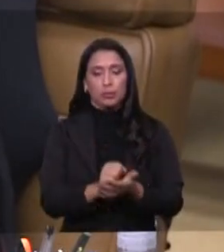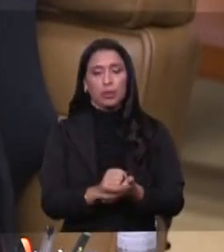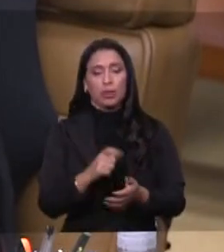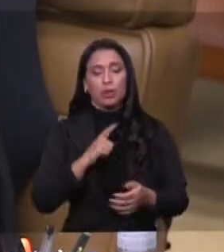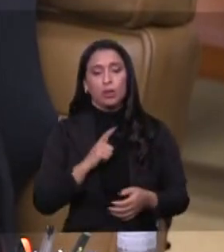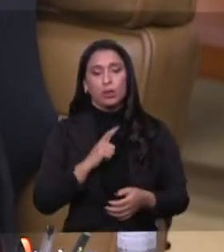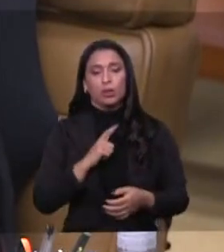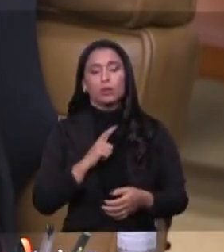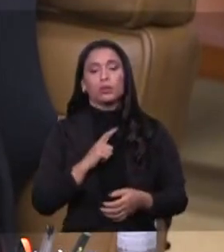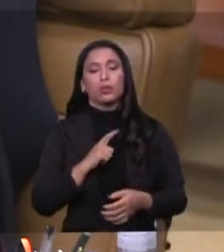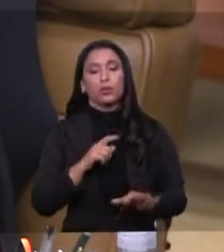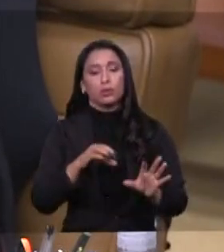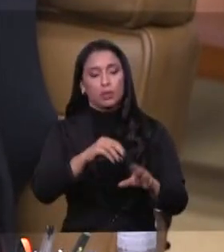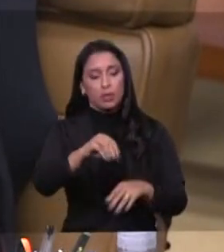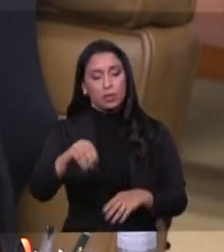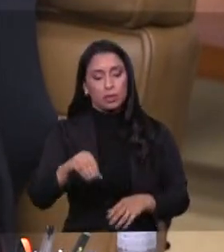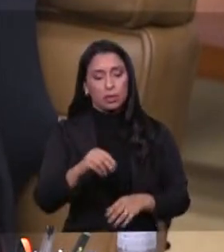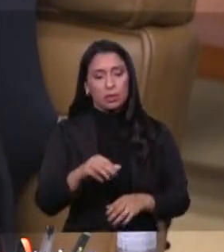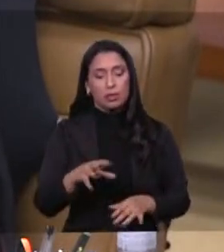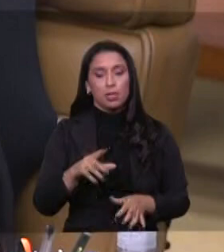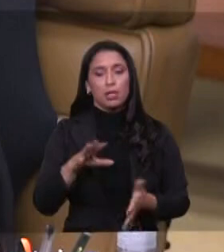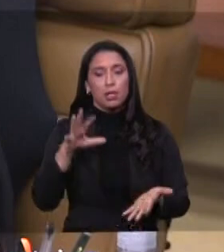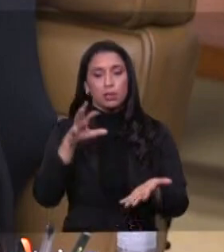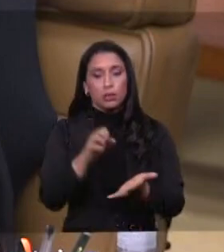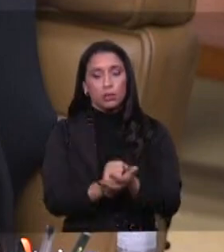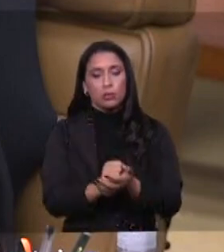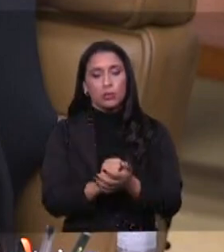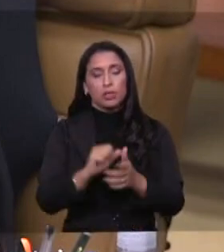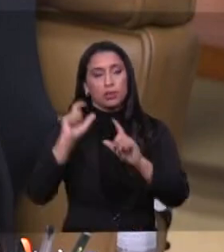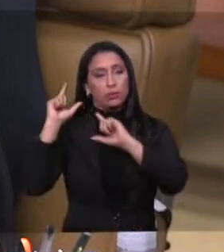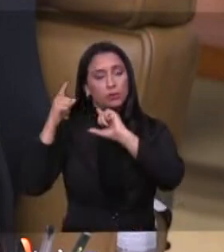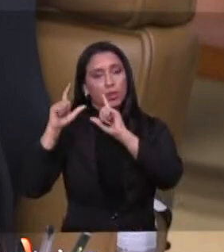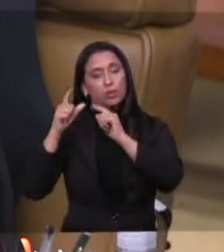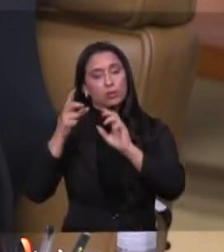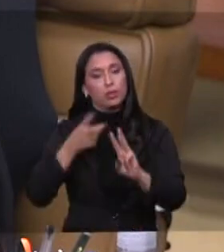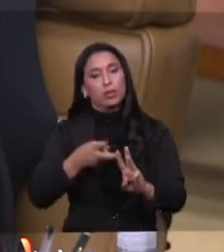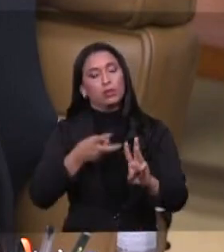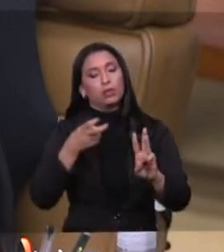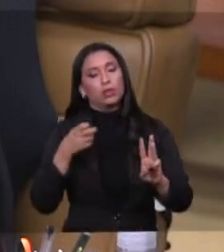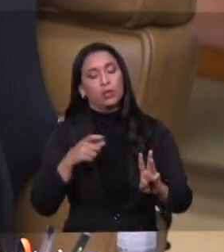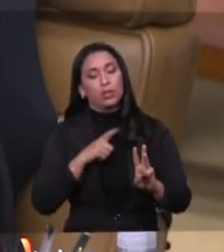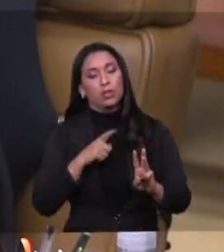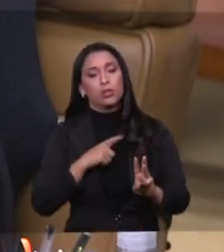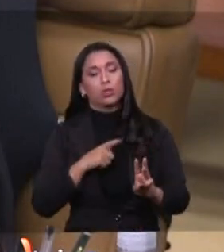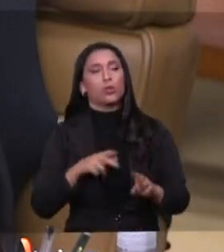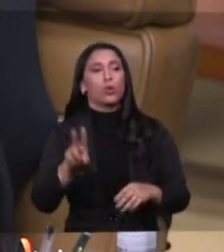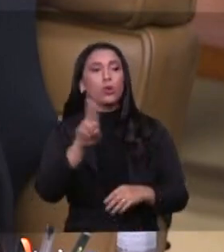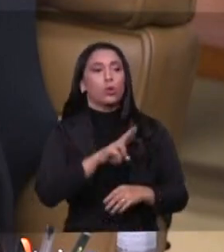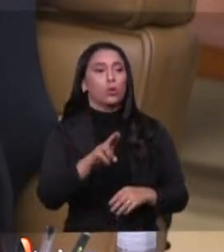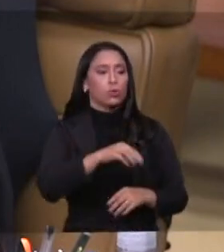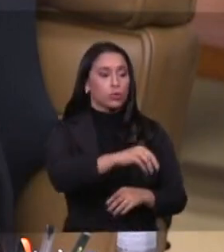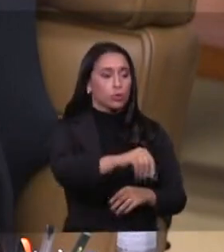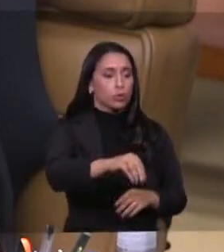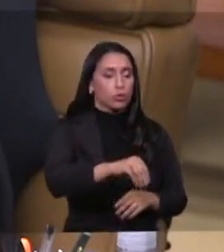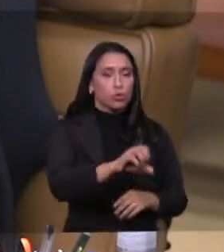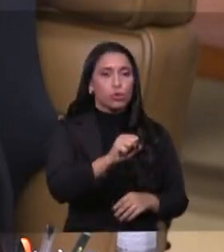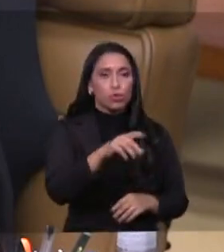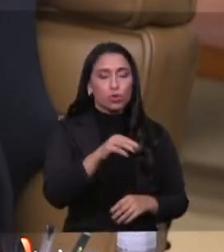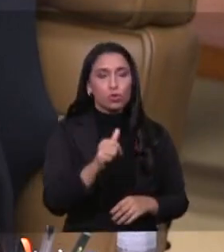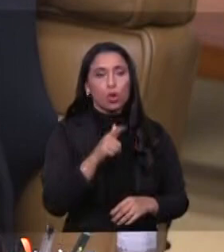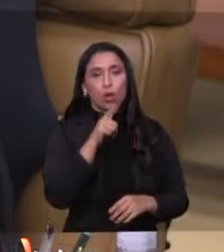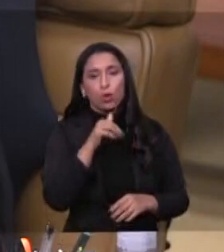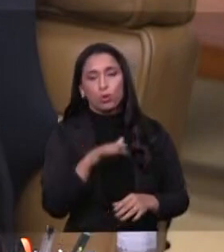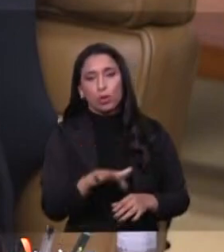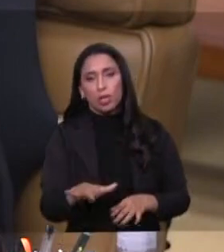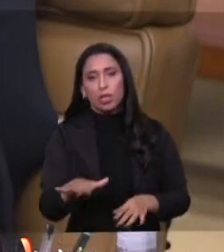ou a ocupação das terras de ocupação tradicional indígena, ou a exploração das riquezas do solo, rios e lagos nelas